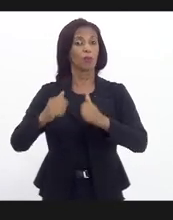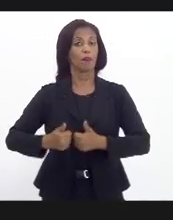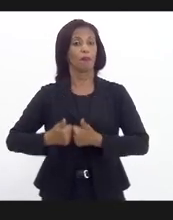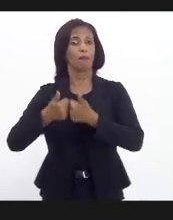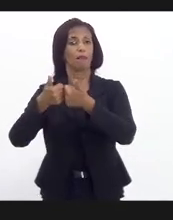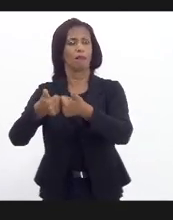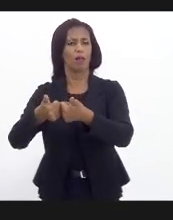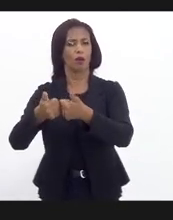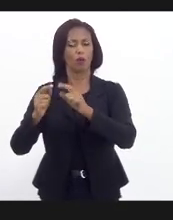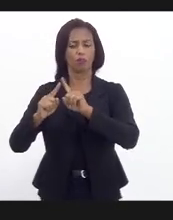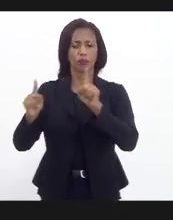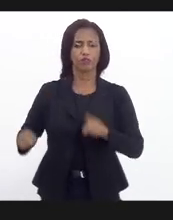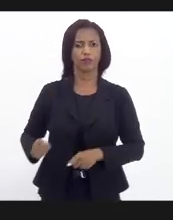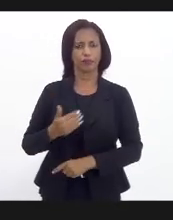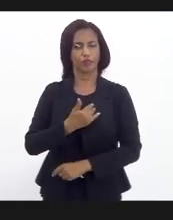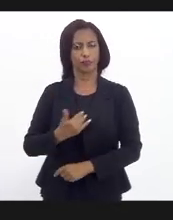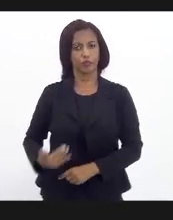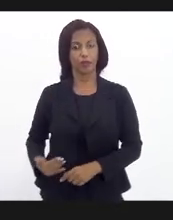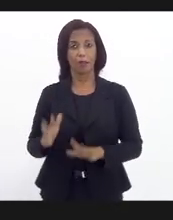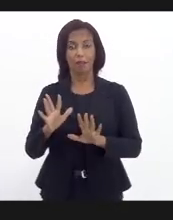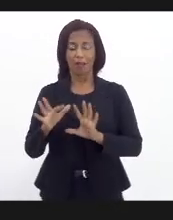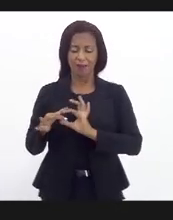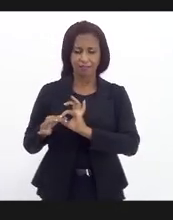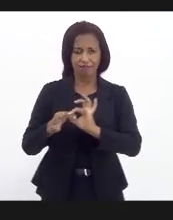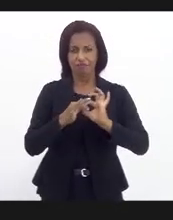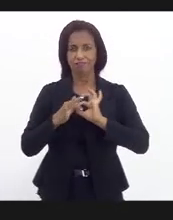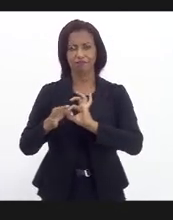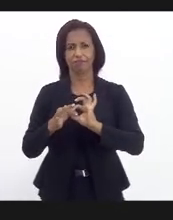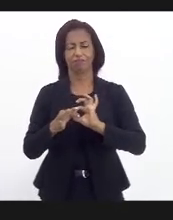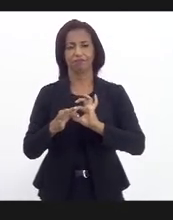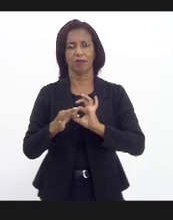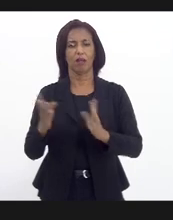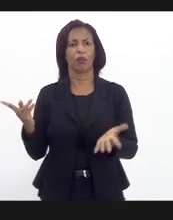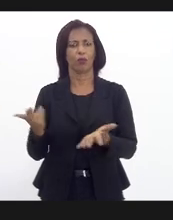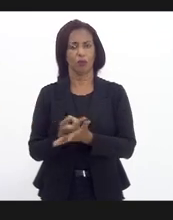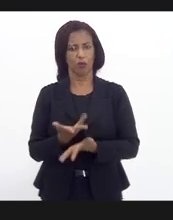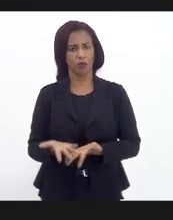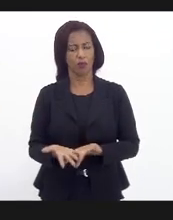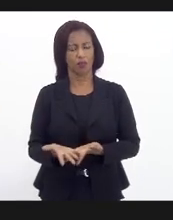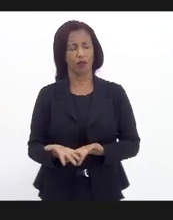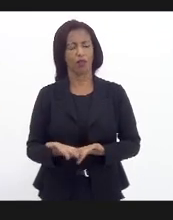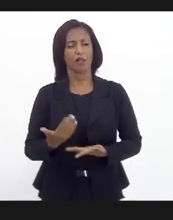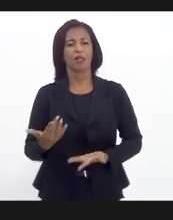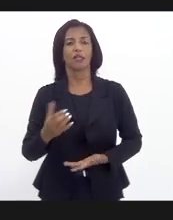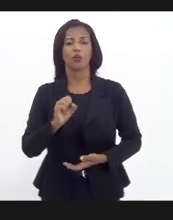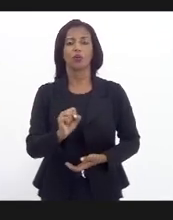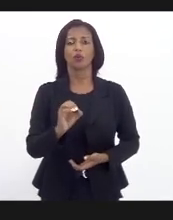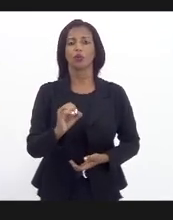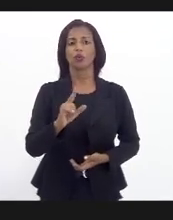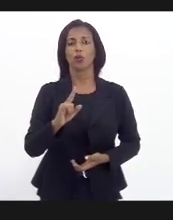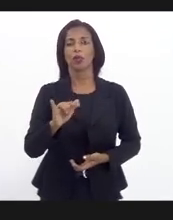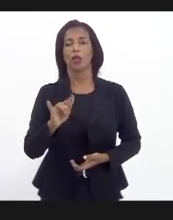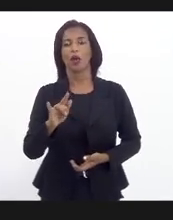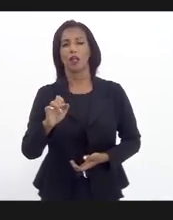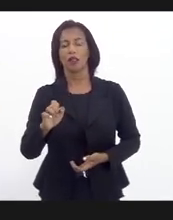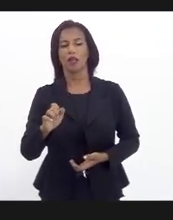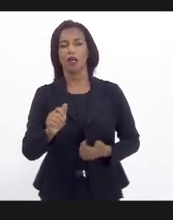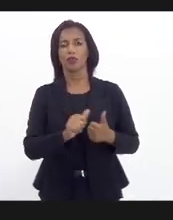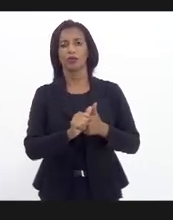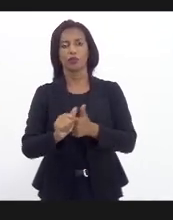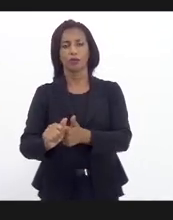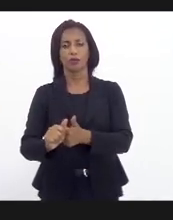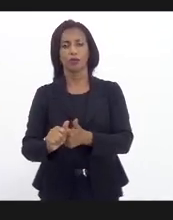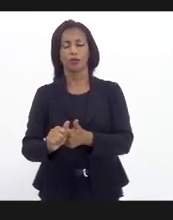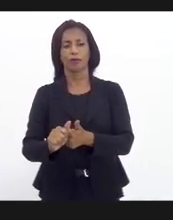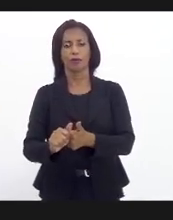para os nossos funcionários públicos. Mas a harmonia reinou dentro da Casa. Então, Solidariedade encaminha, acompanha o